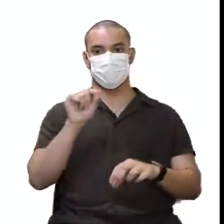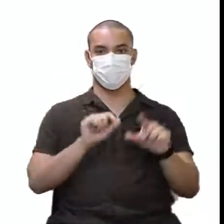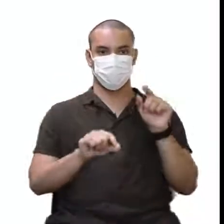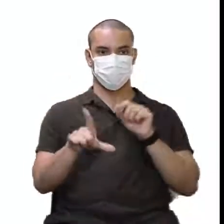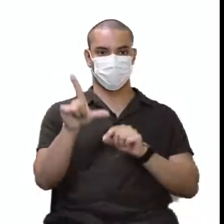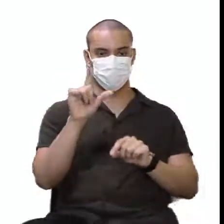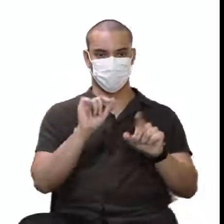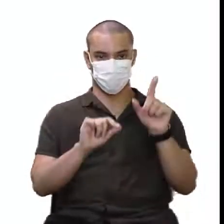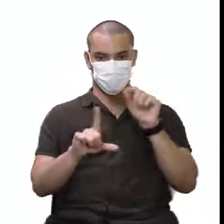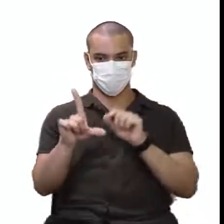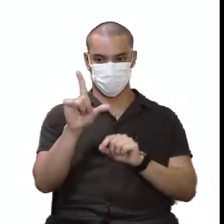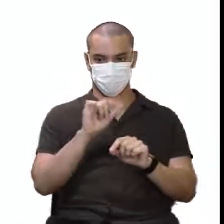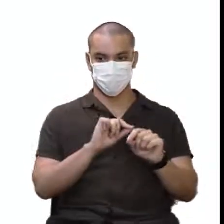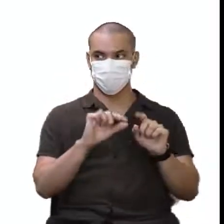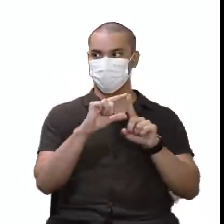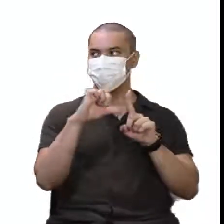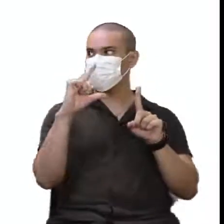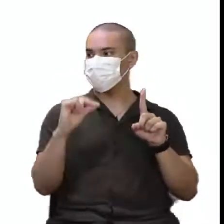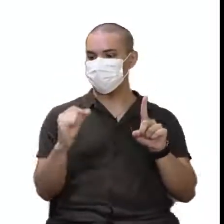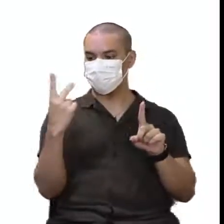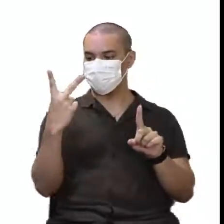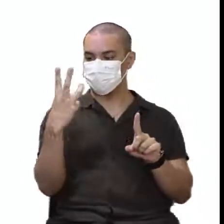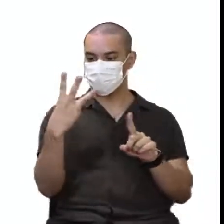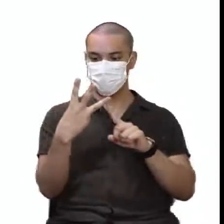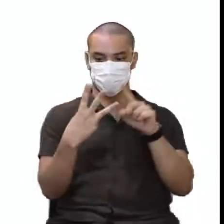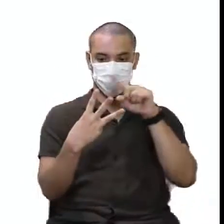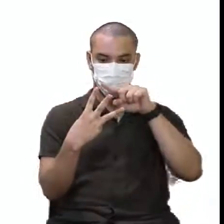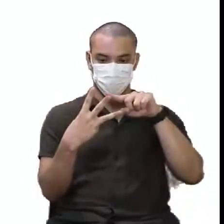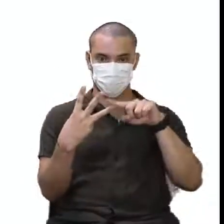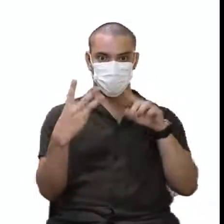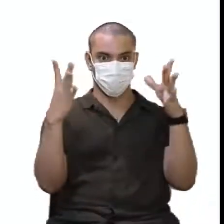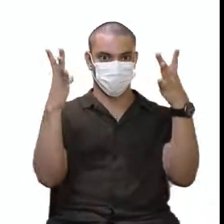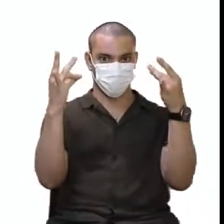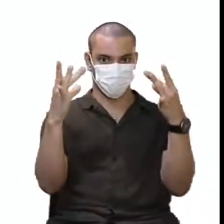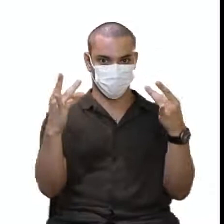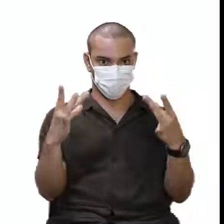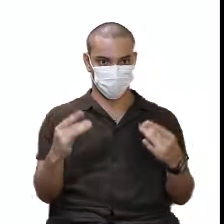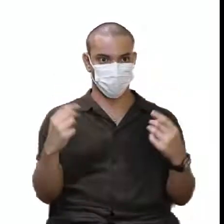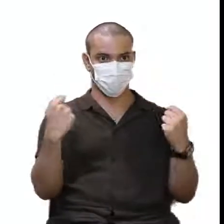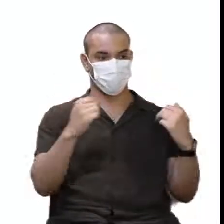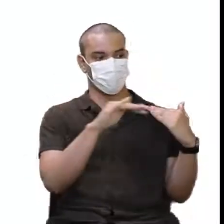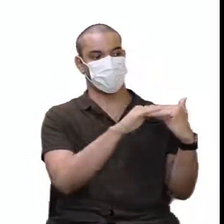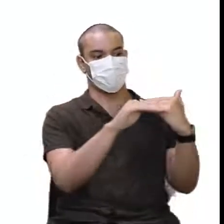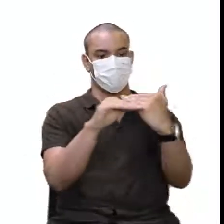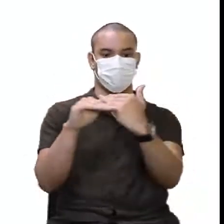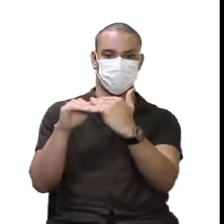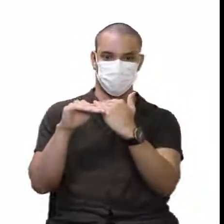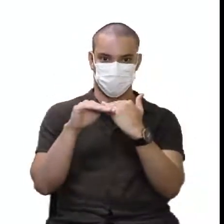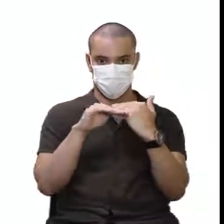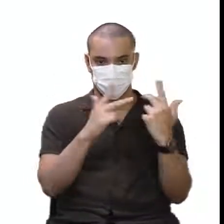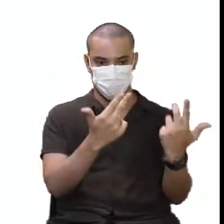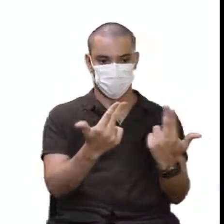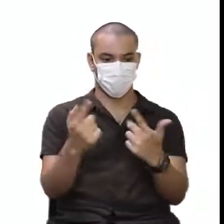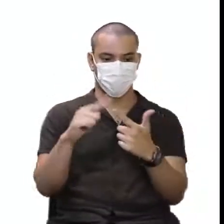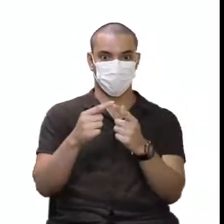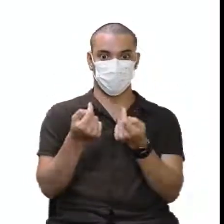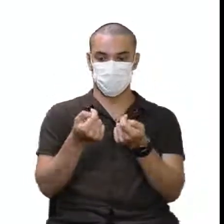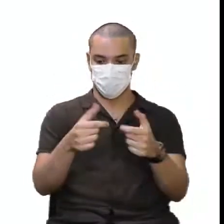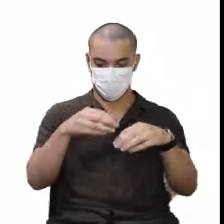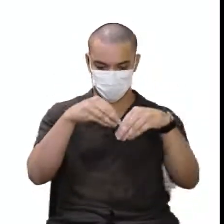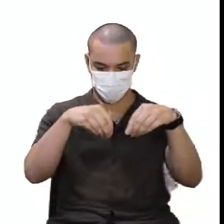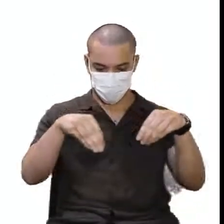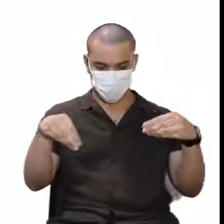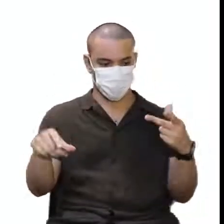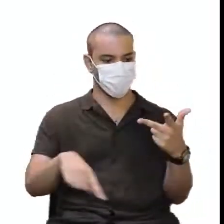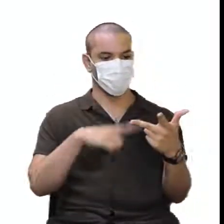uma espécie de planta com os três detalhes. Tinha que ter uma homogeneidade, tinha que produzir sementes, tinha que ter